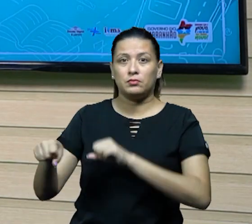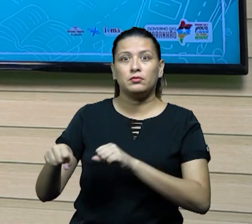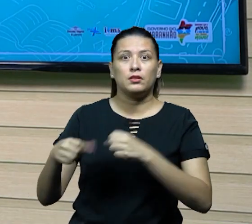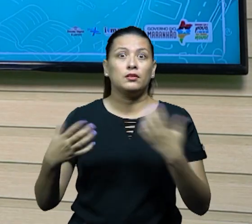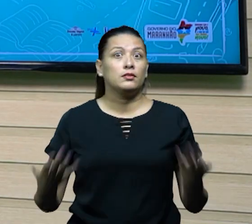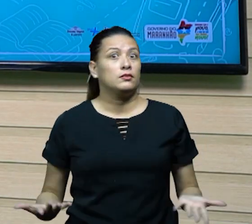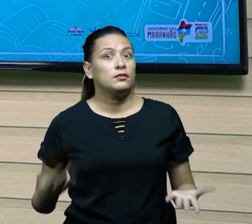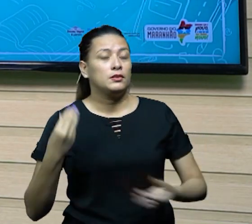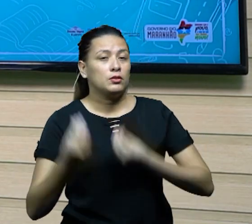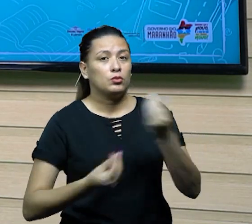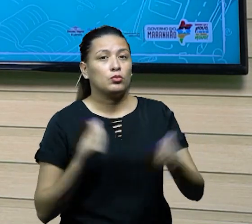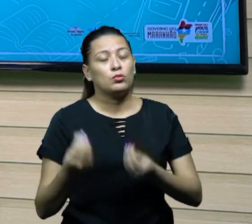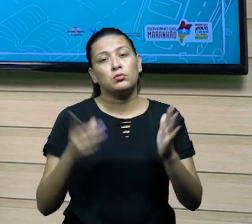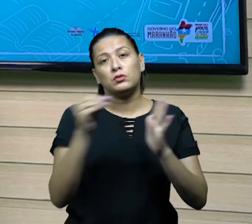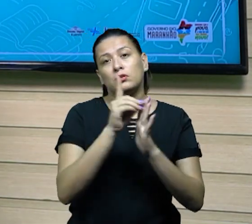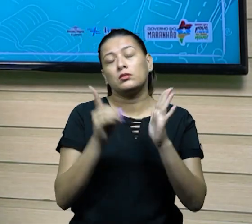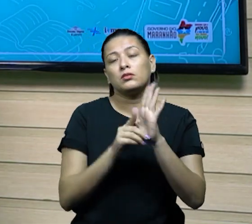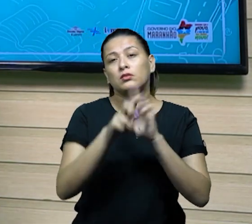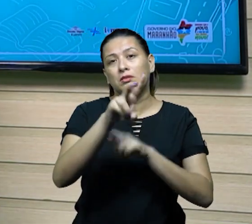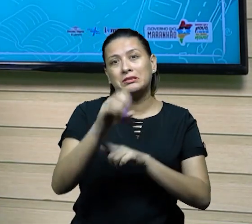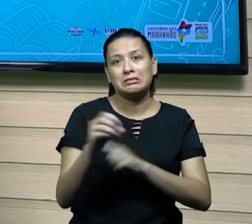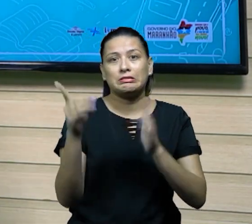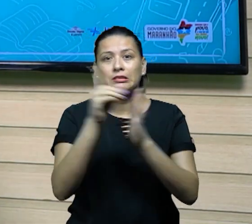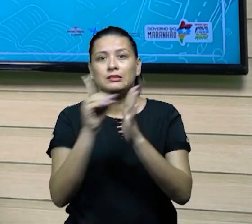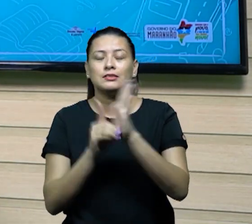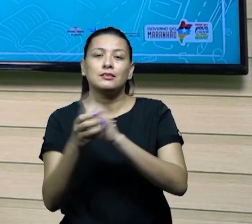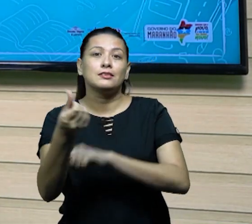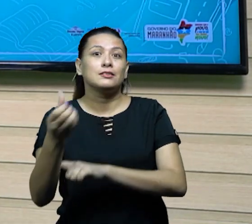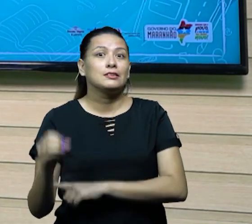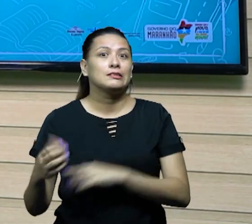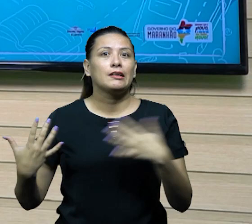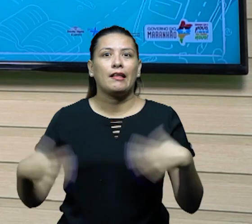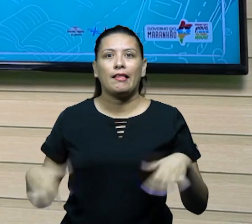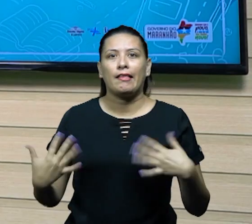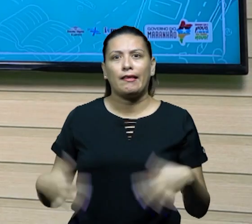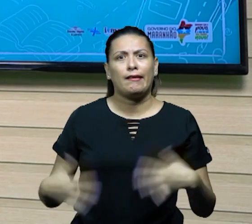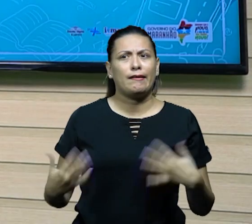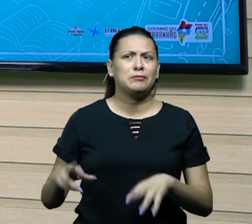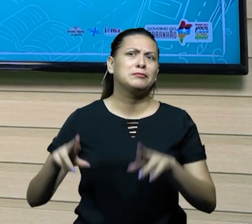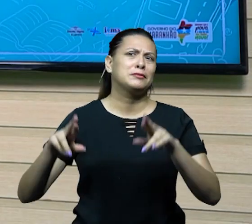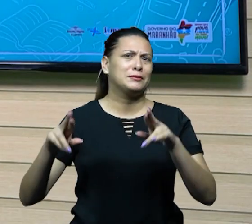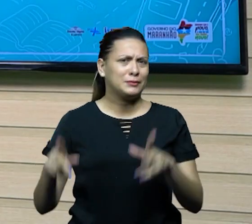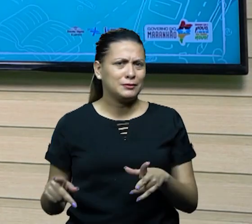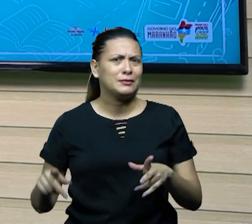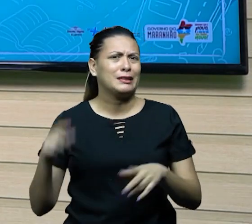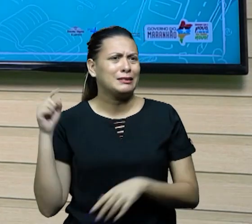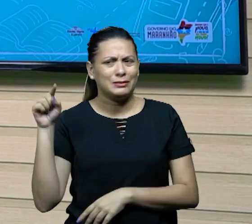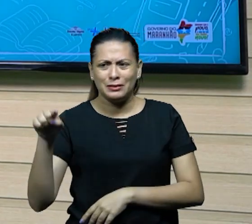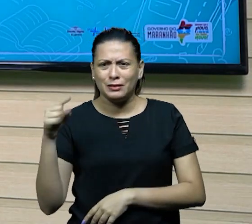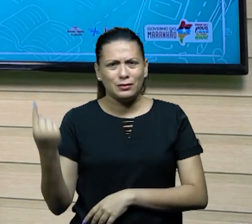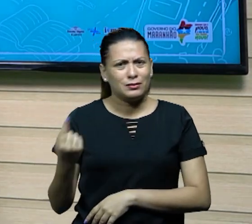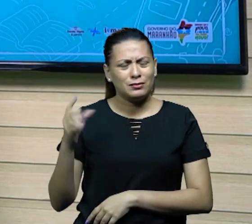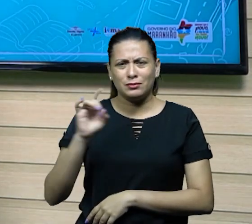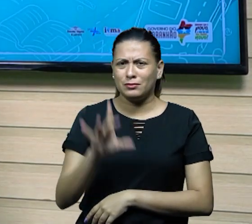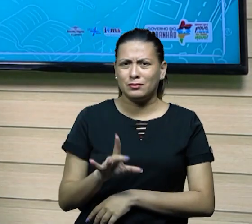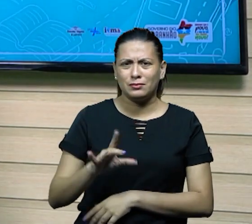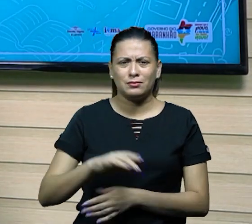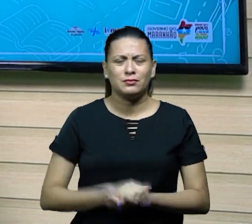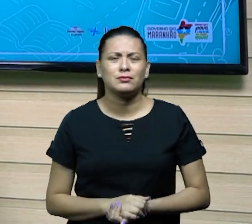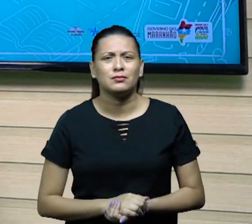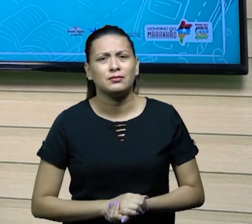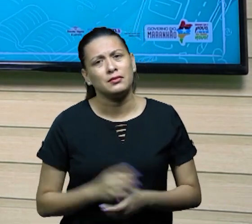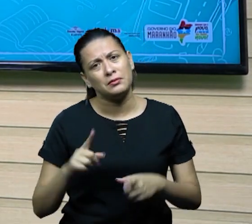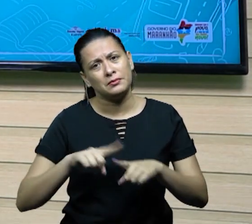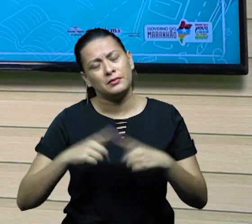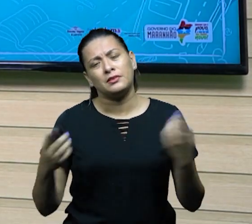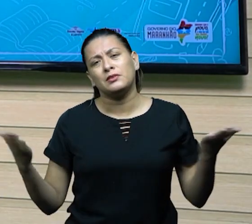60 formado, ixi, é coisa de outro mundo, só tem ele mais ninguém. Nos dias de hoje não, se eu for fazer uma pesquisa, muitas pessoas já